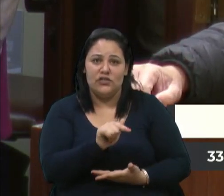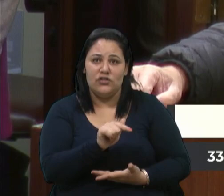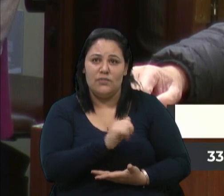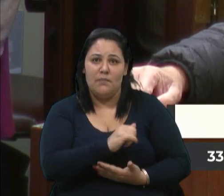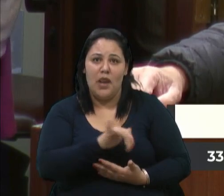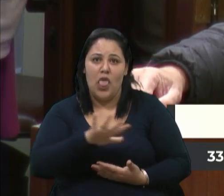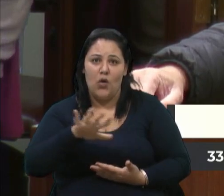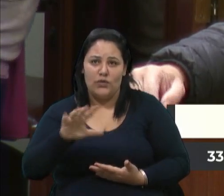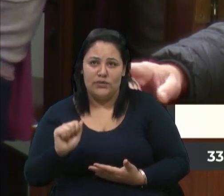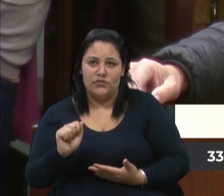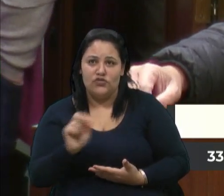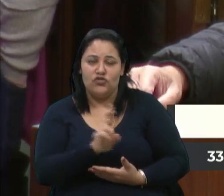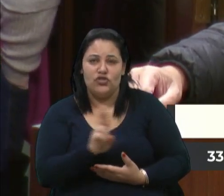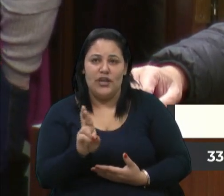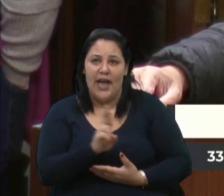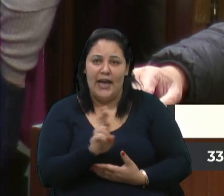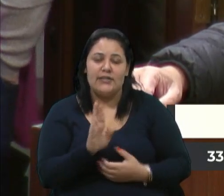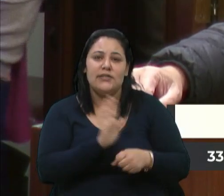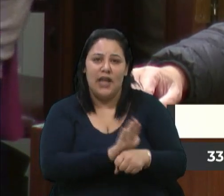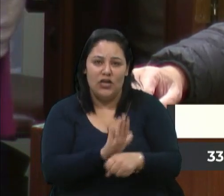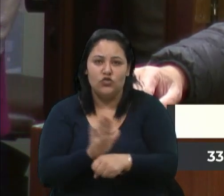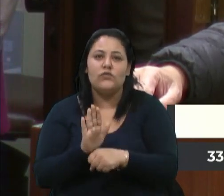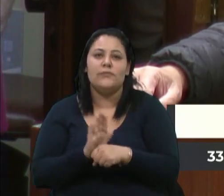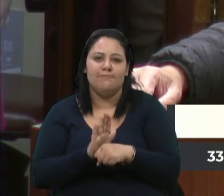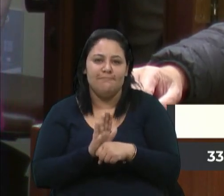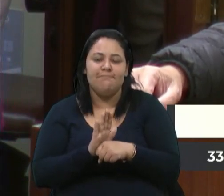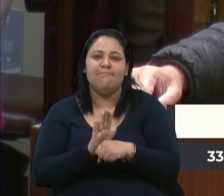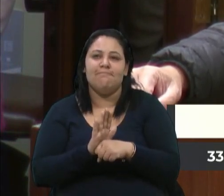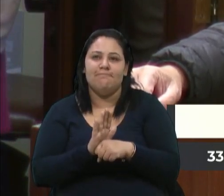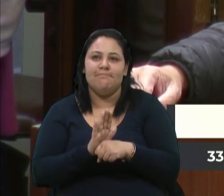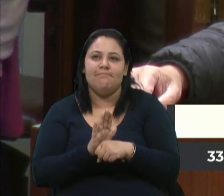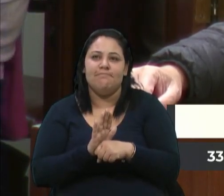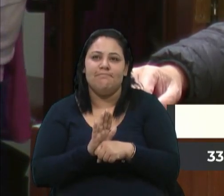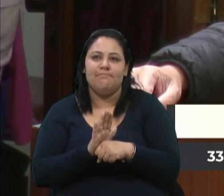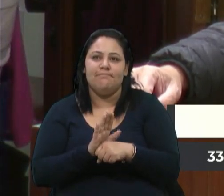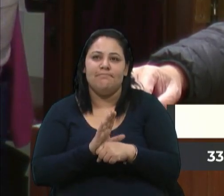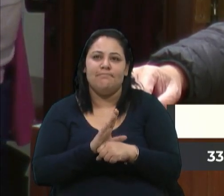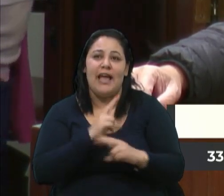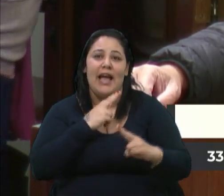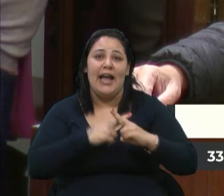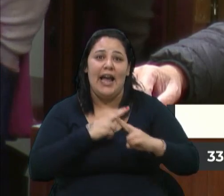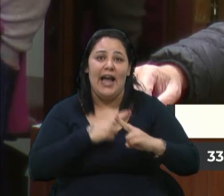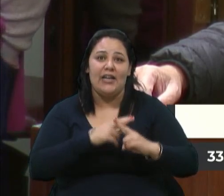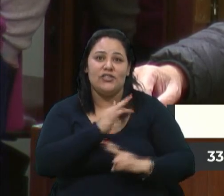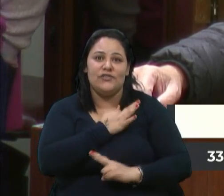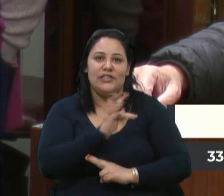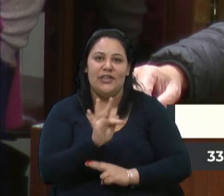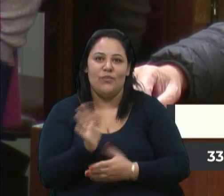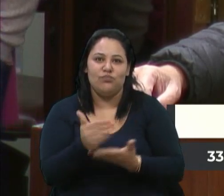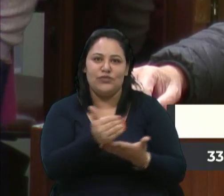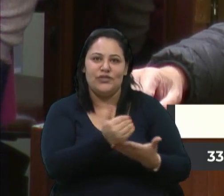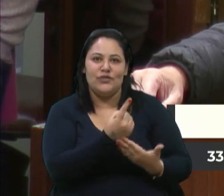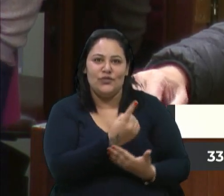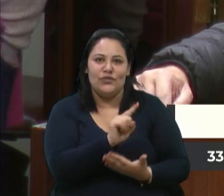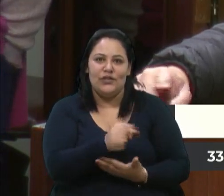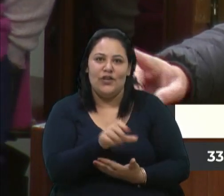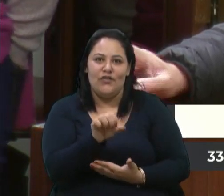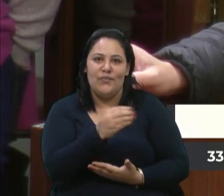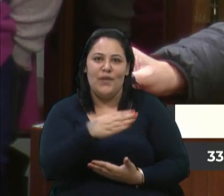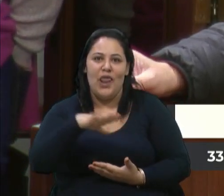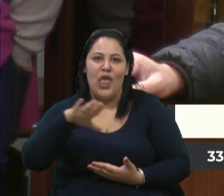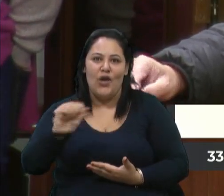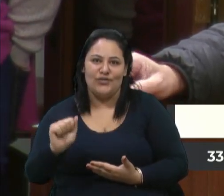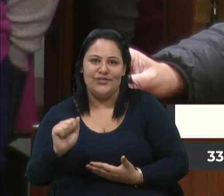de marquises. A Caixa Federal arrecadou 1,9 bilhão de reais no primeiro trimestre e